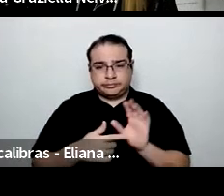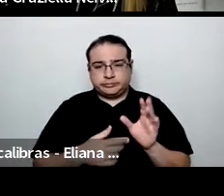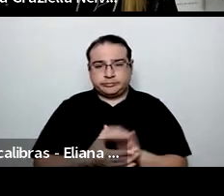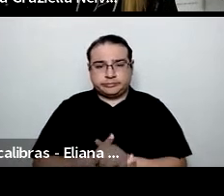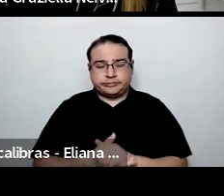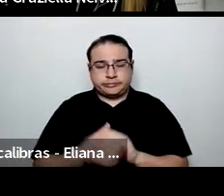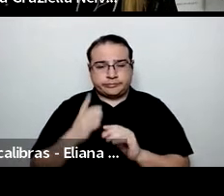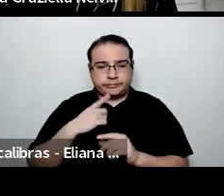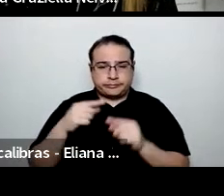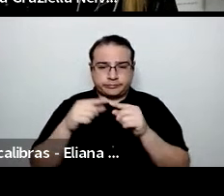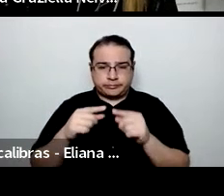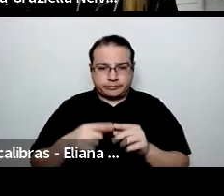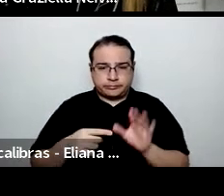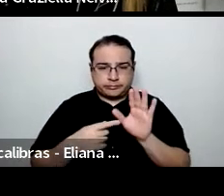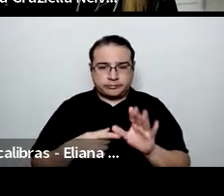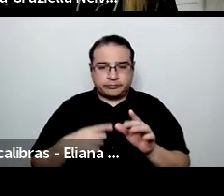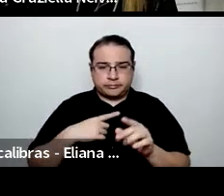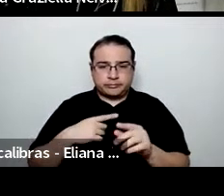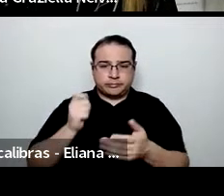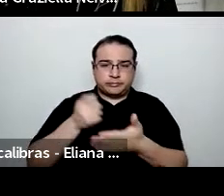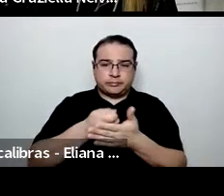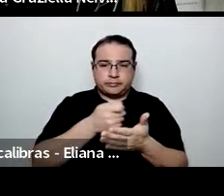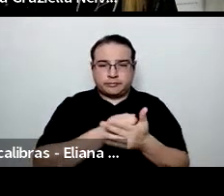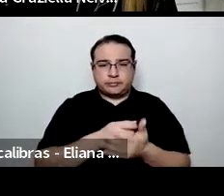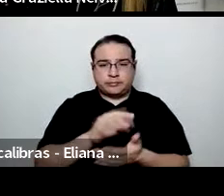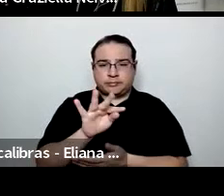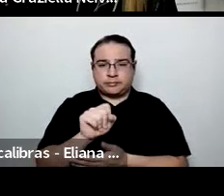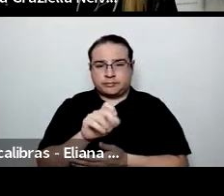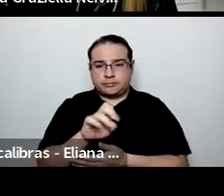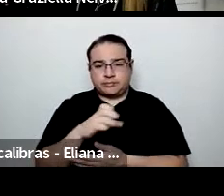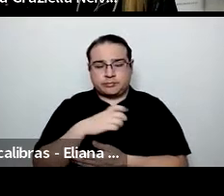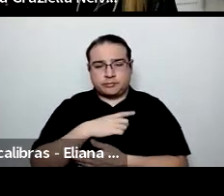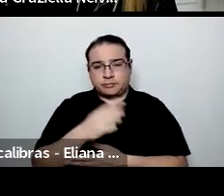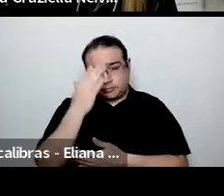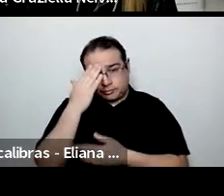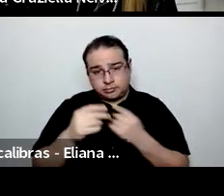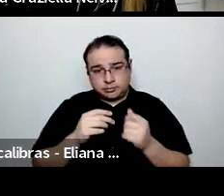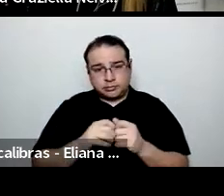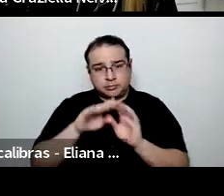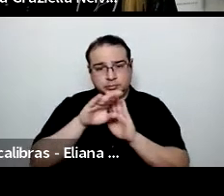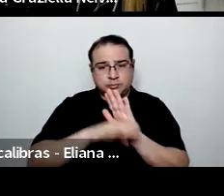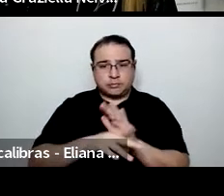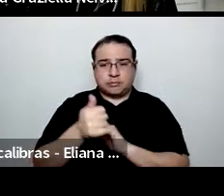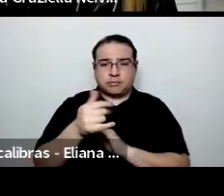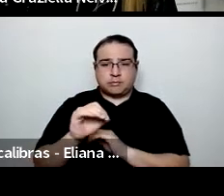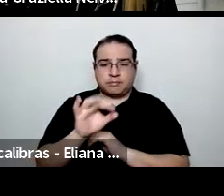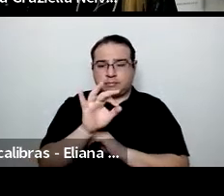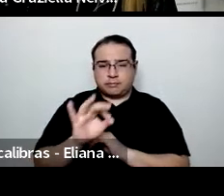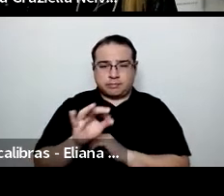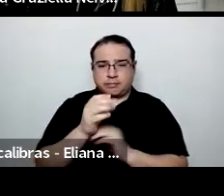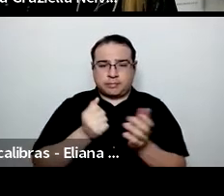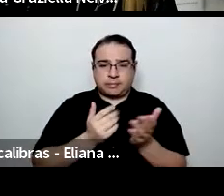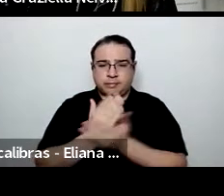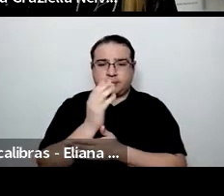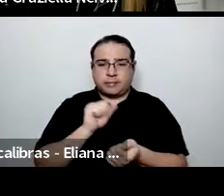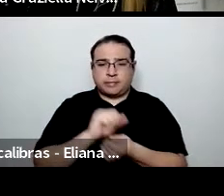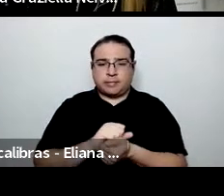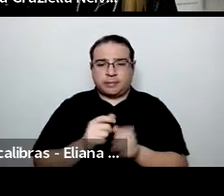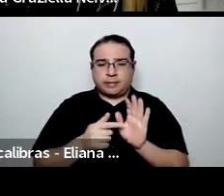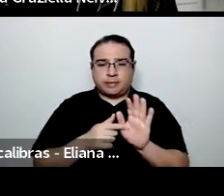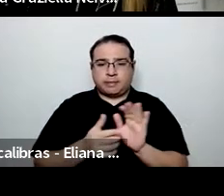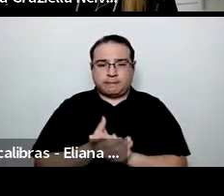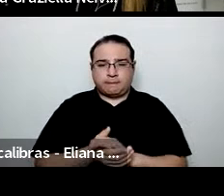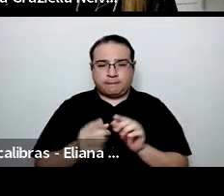gás é tanta esse tribunal acontece e é reconhecido abaixo de 10 porcento aprovação com ressalvas